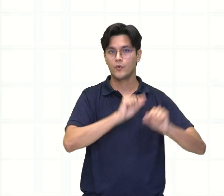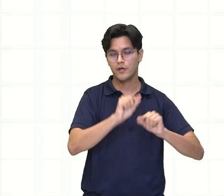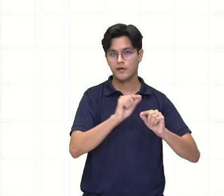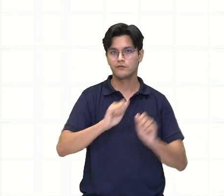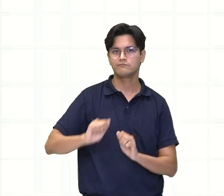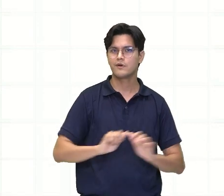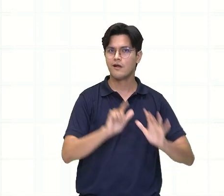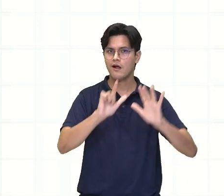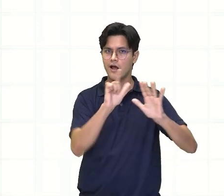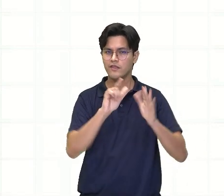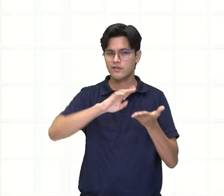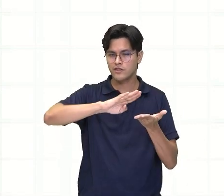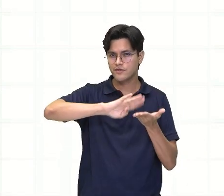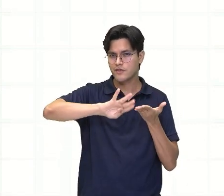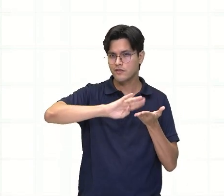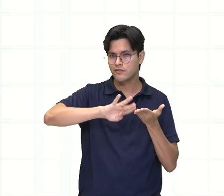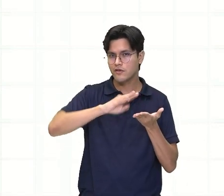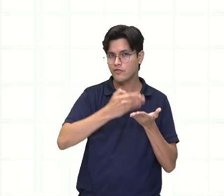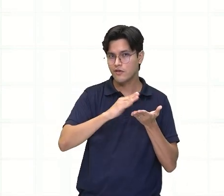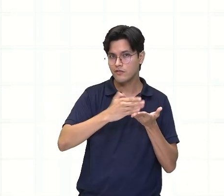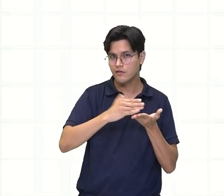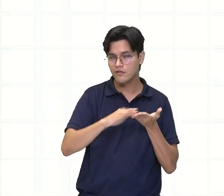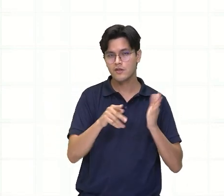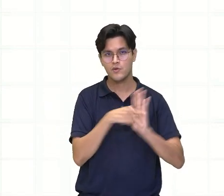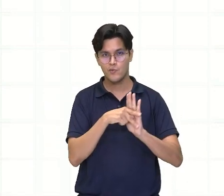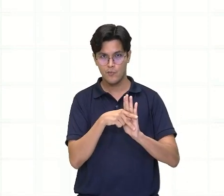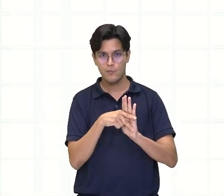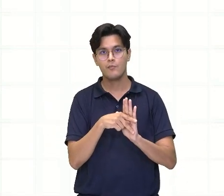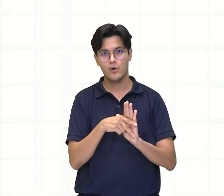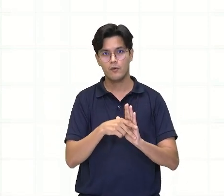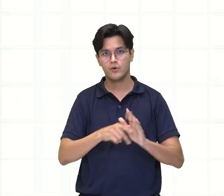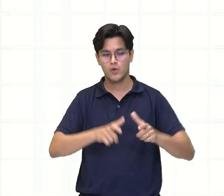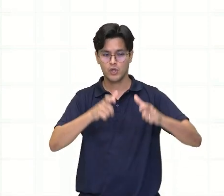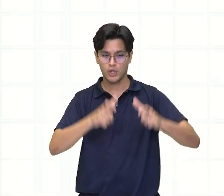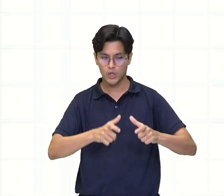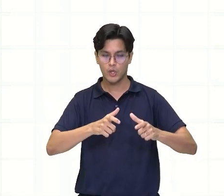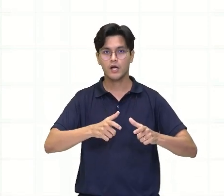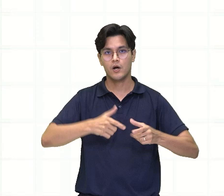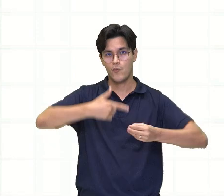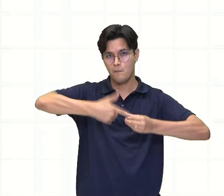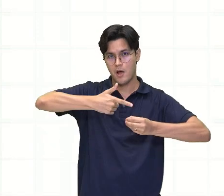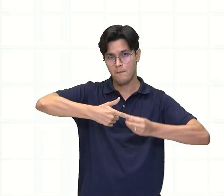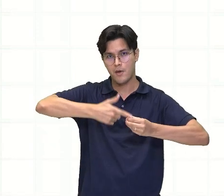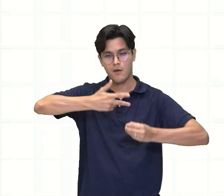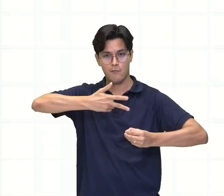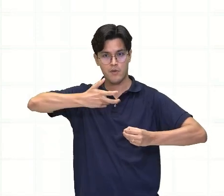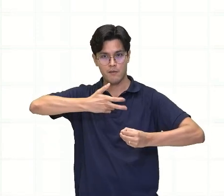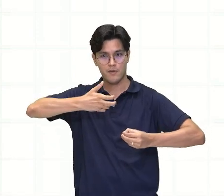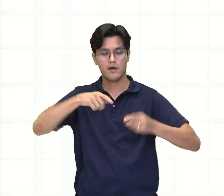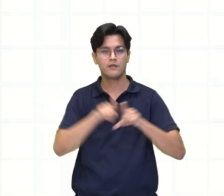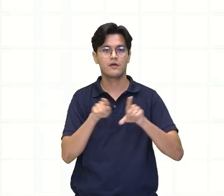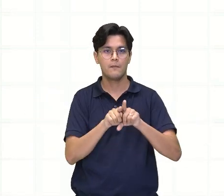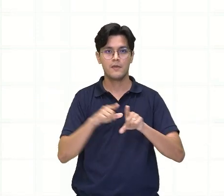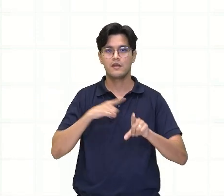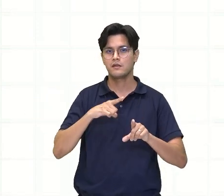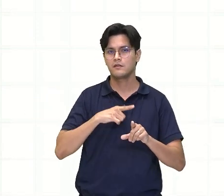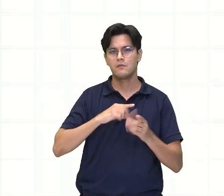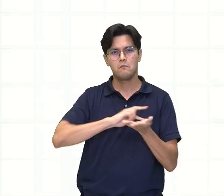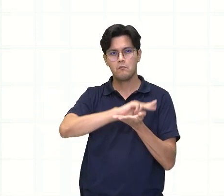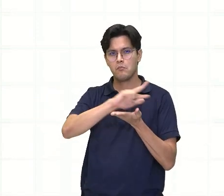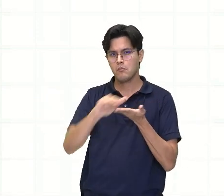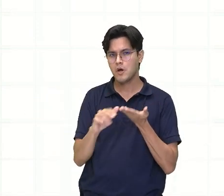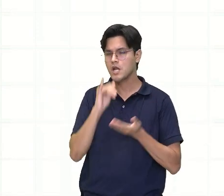refinaria, certo? Então, temos naftas, querosenes, parafinas, resíduos